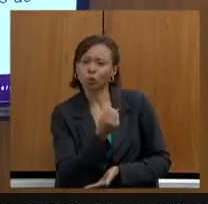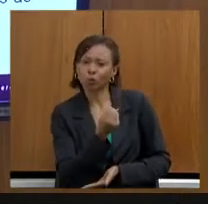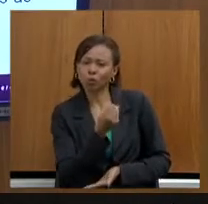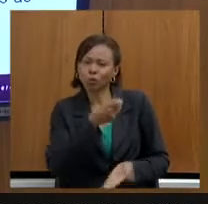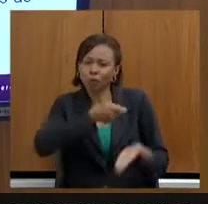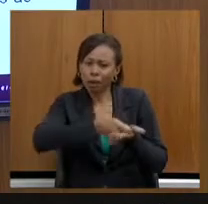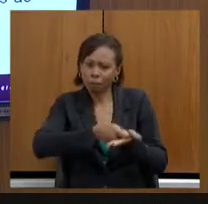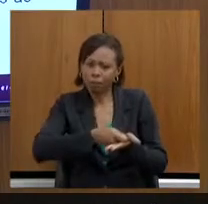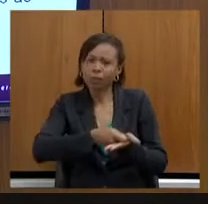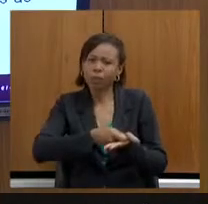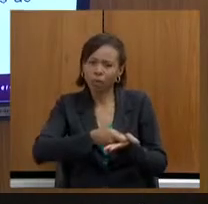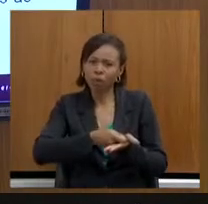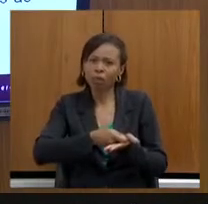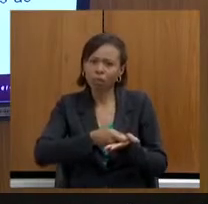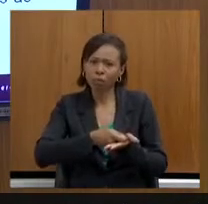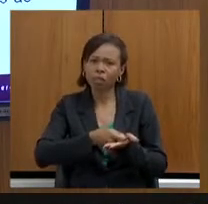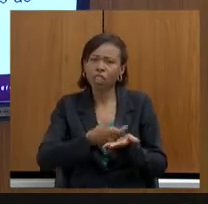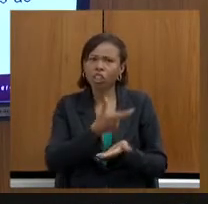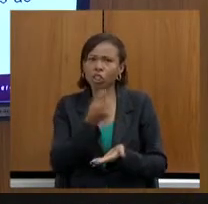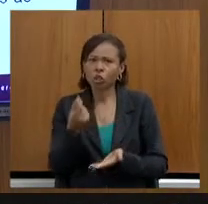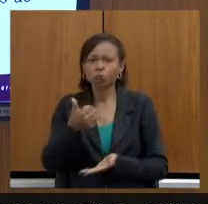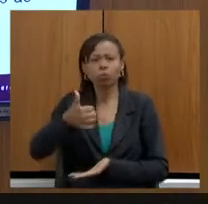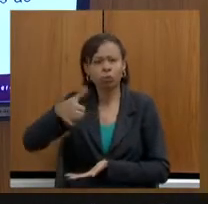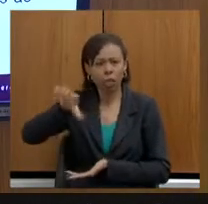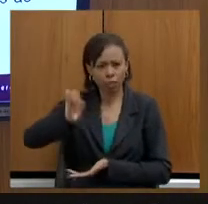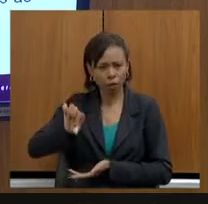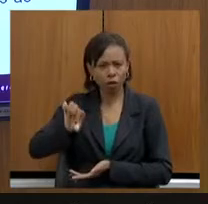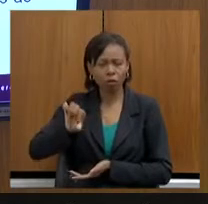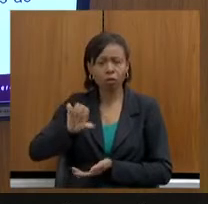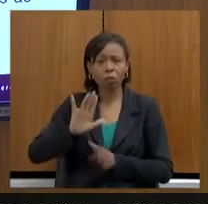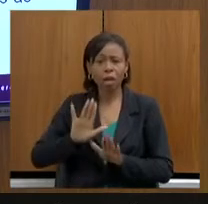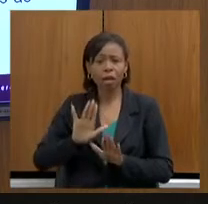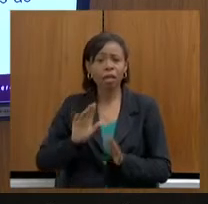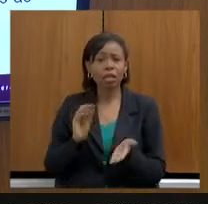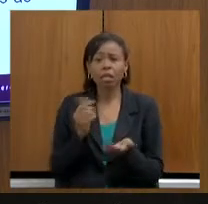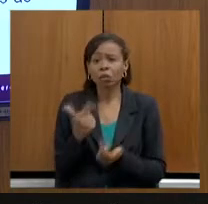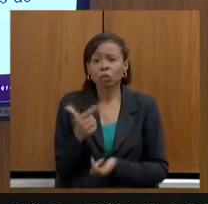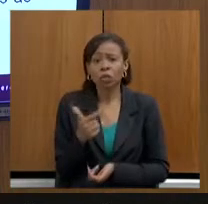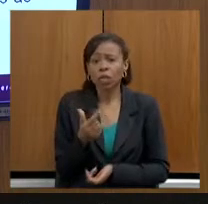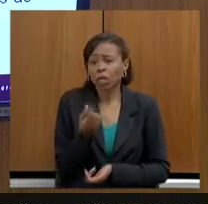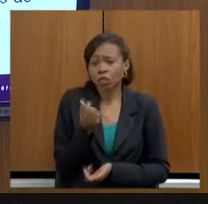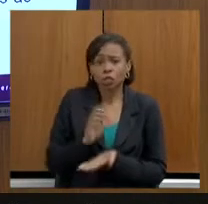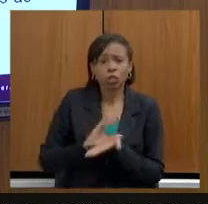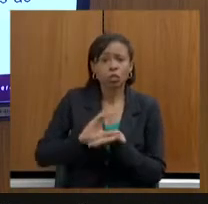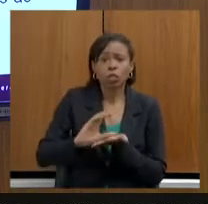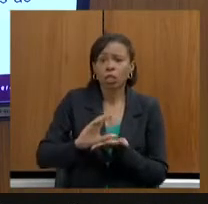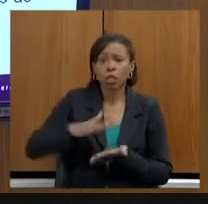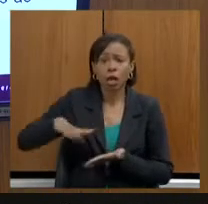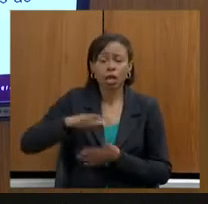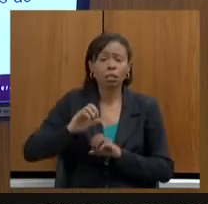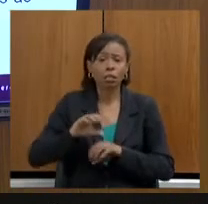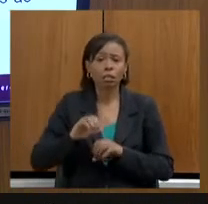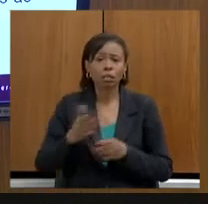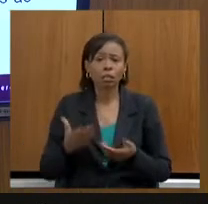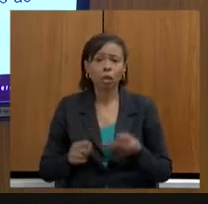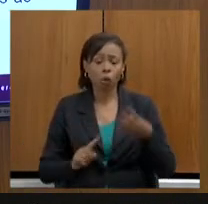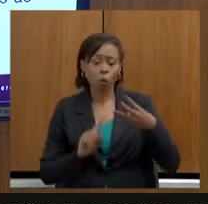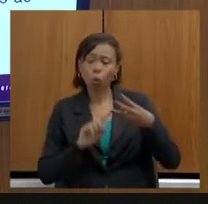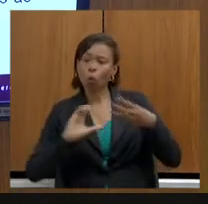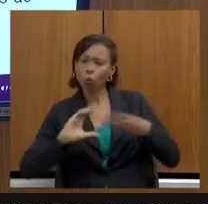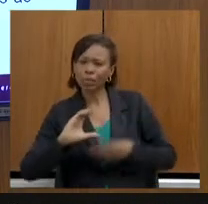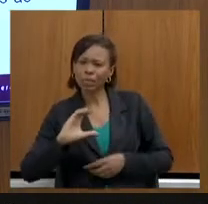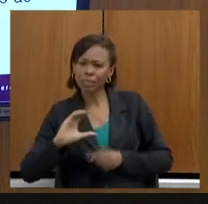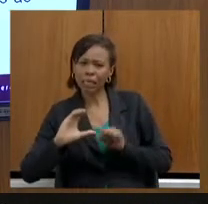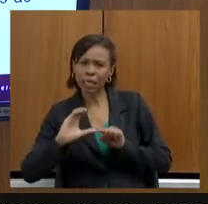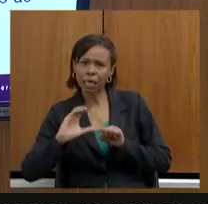restos a pagar inscritos exercício 2019 sem a disponibilidade financeira de recurso de colar do ensino Ou seja a letra CL